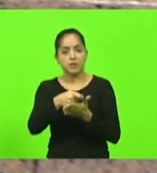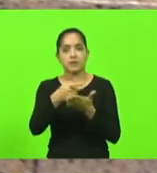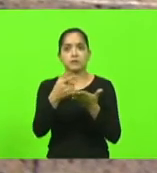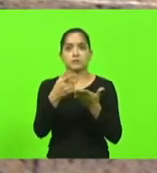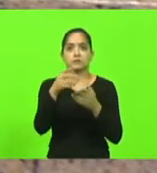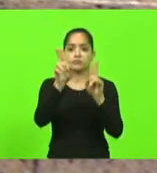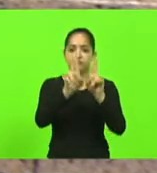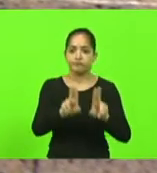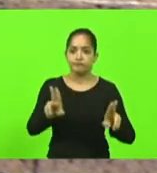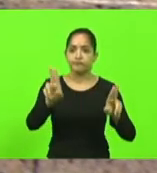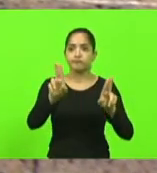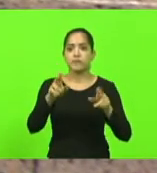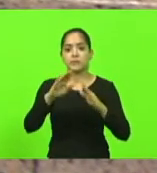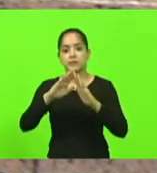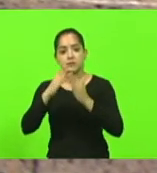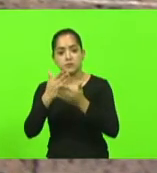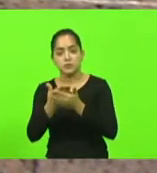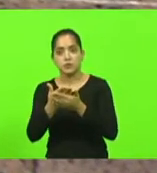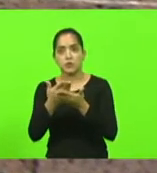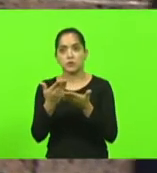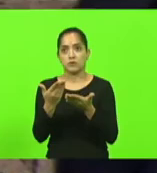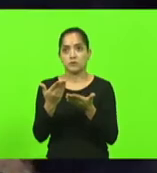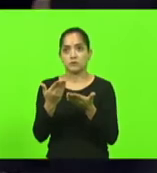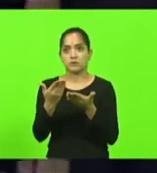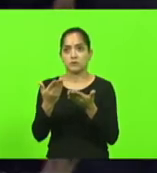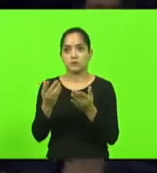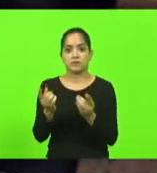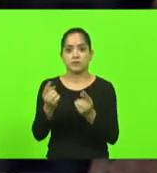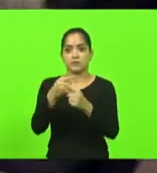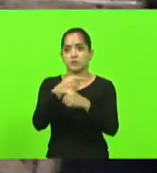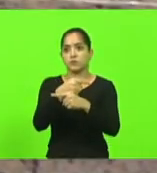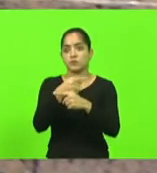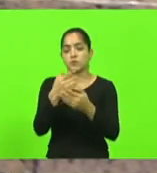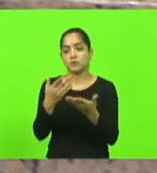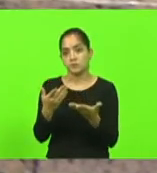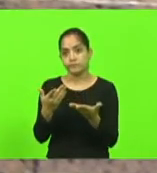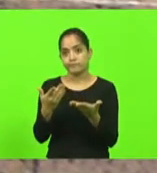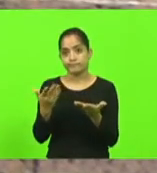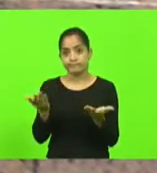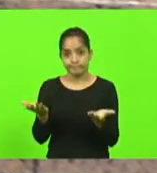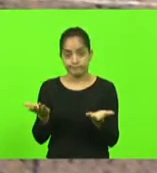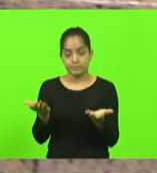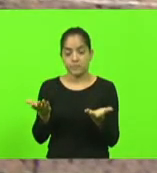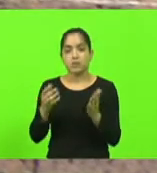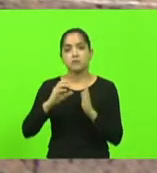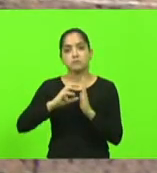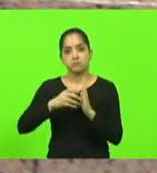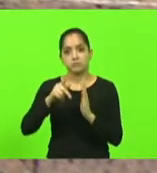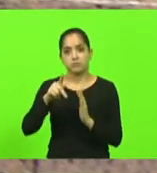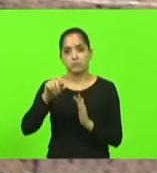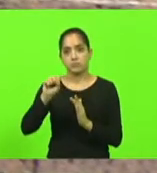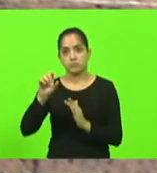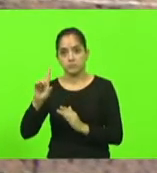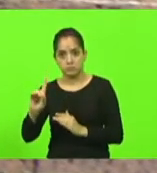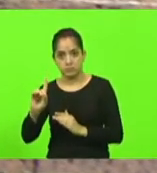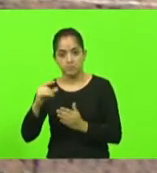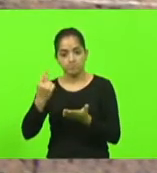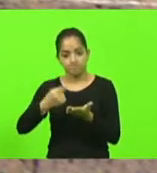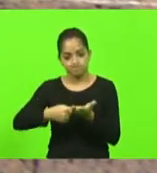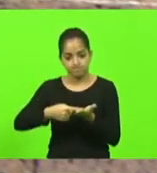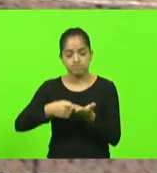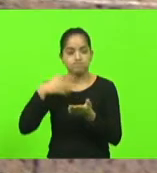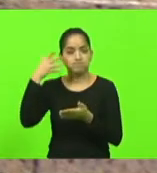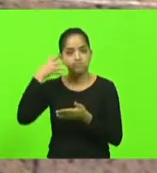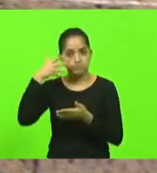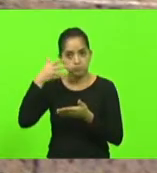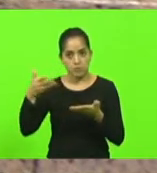Federal, das escolas, e nós vamos fazer o contrário? Então, bancada do PSD, assumir esse discurso já a partir